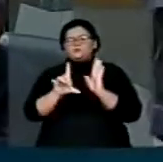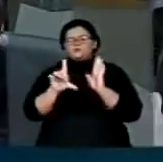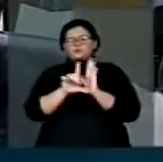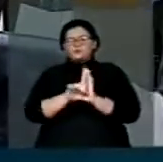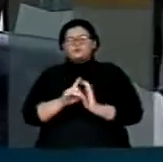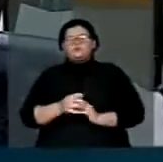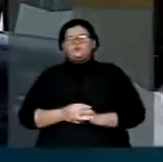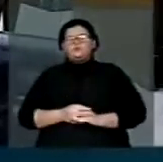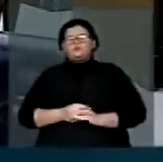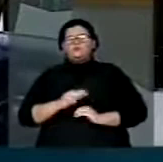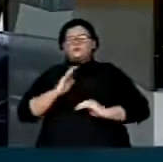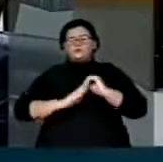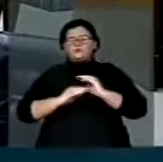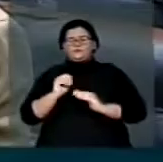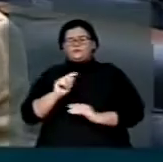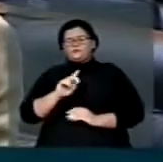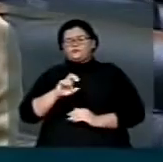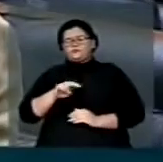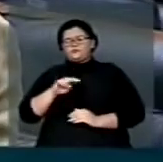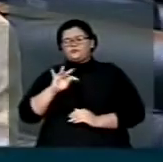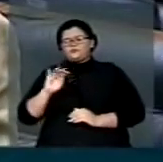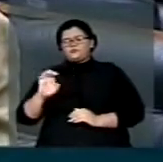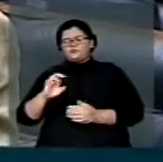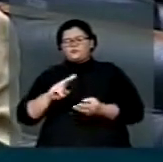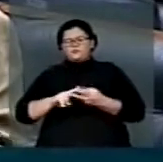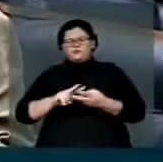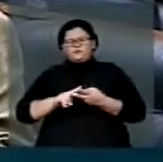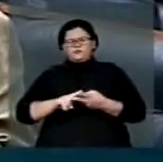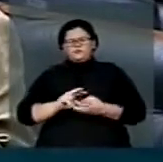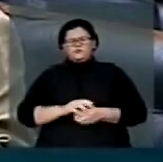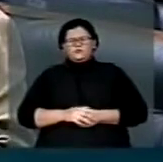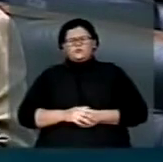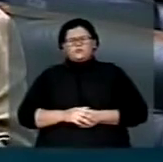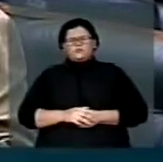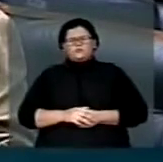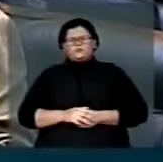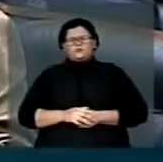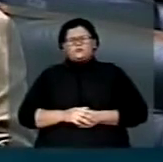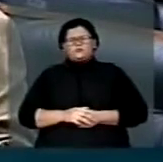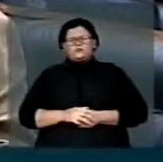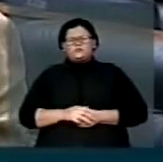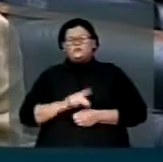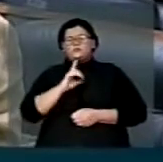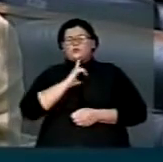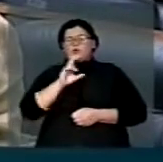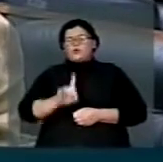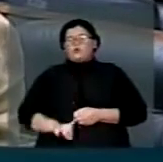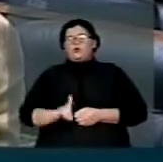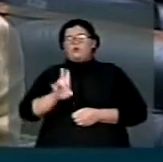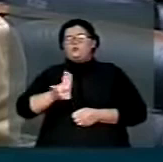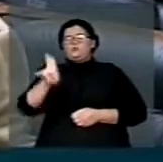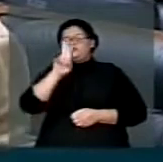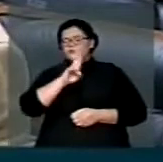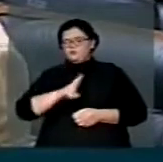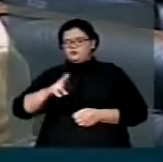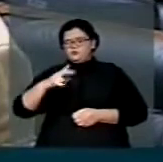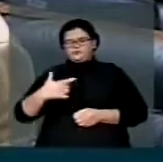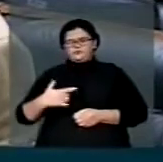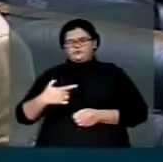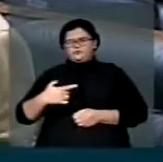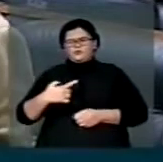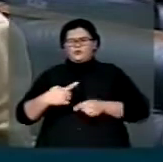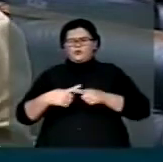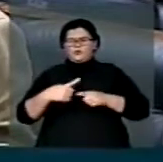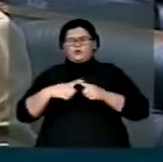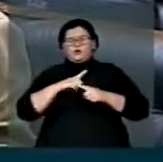possibilitou aos agentes prisionais do país terem o direito do uso de armas, o que causava aí uma grande preocupação